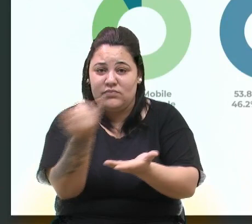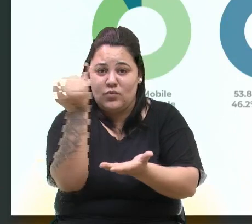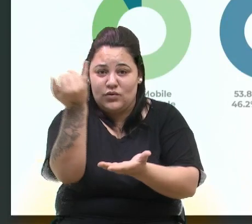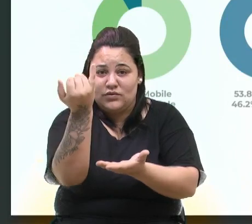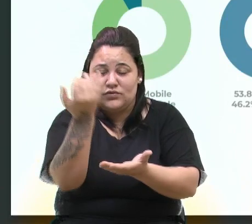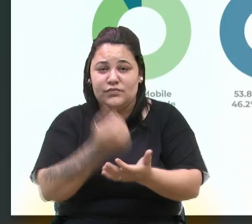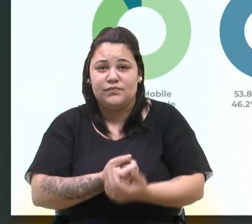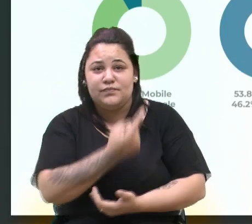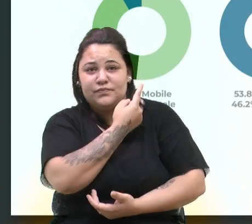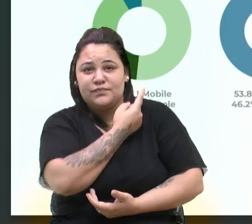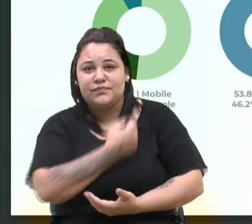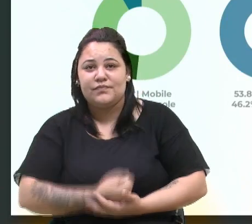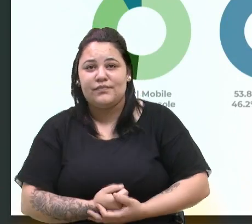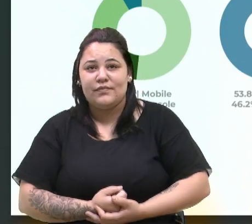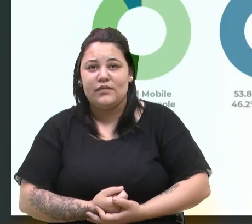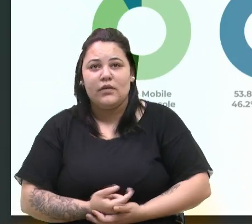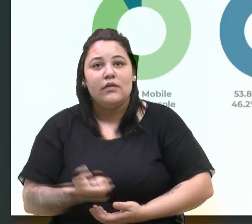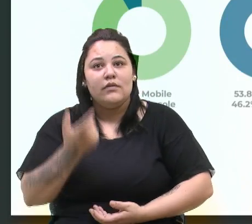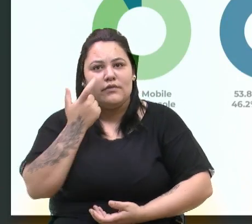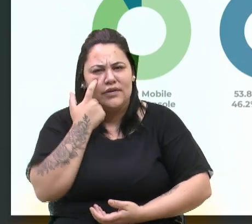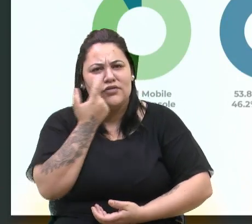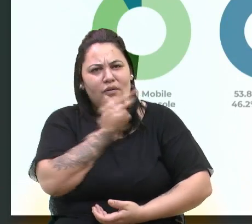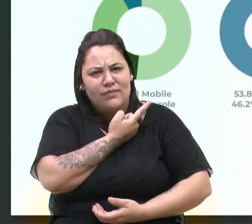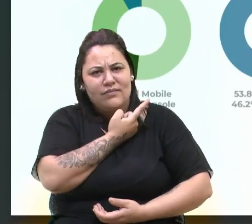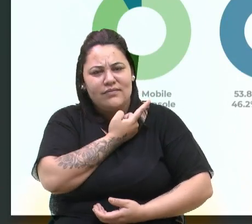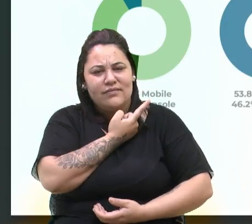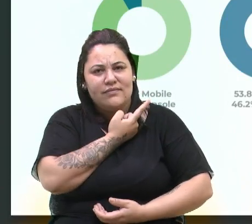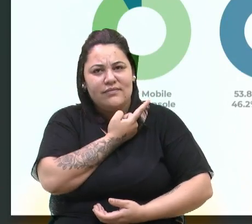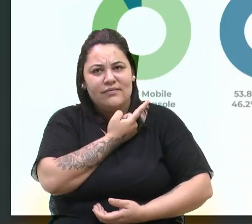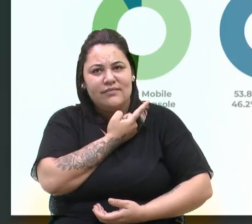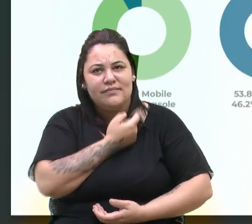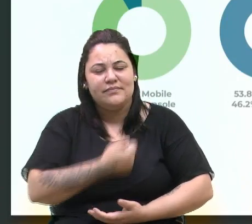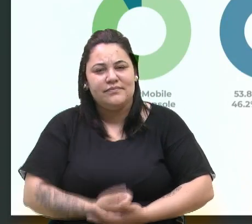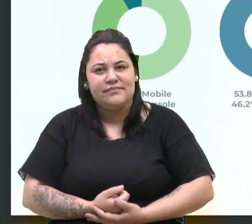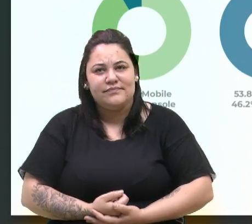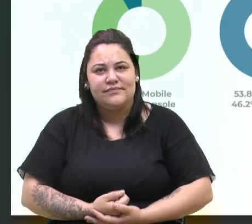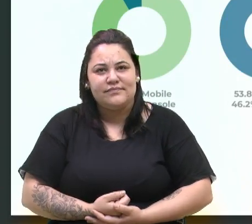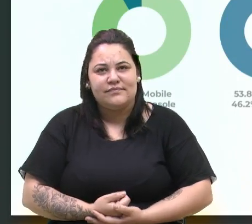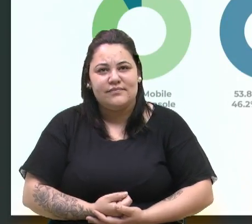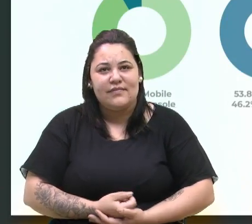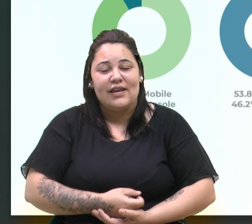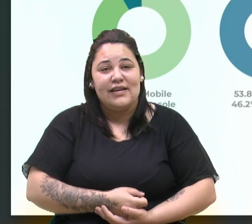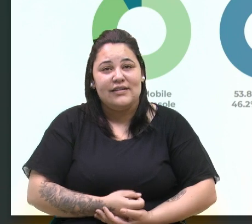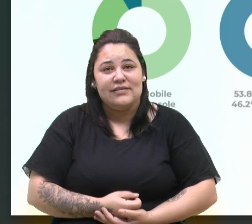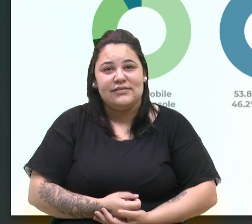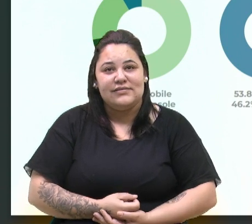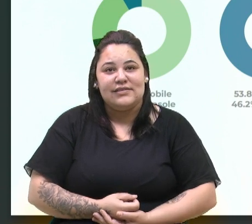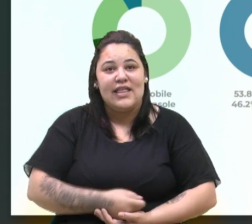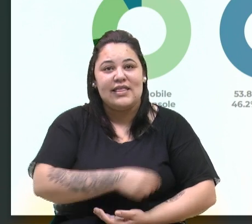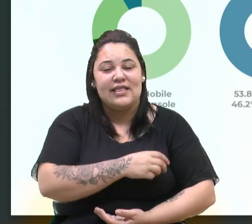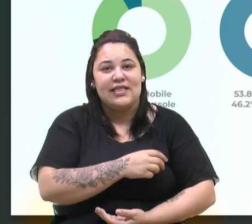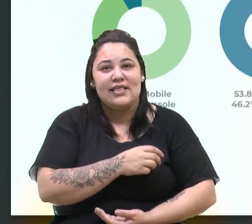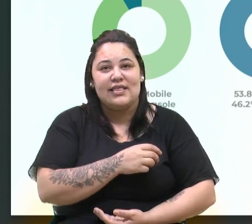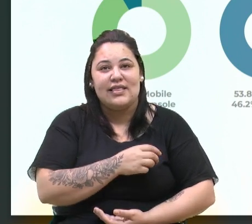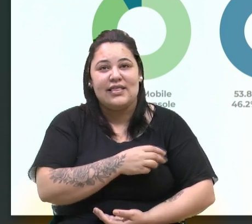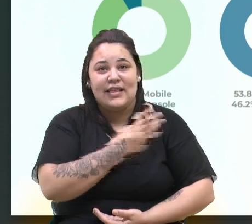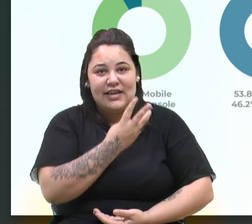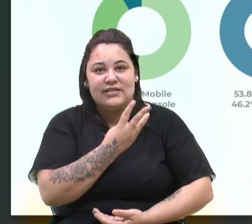passar, Alice. E vejam, olha só esse dado. 3 a cada 4